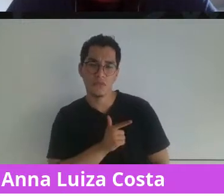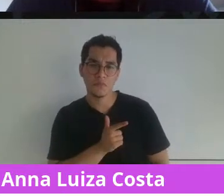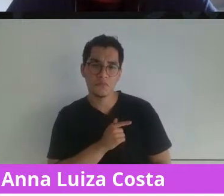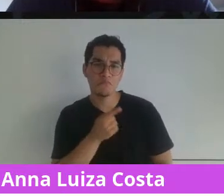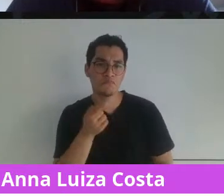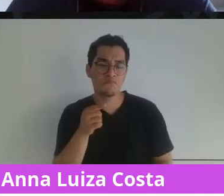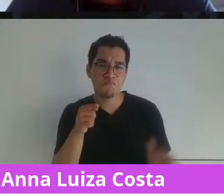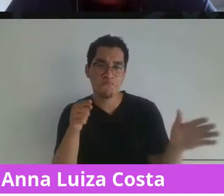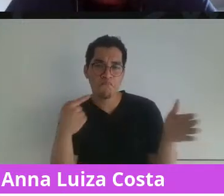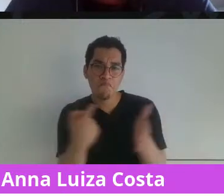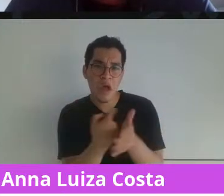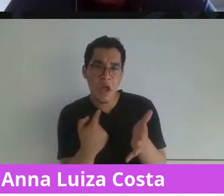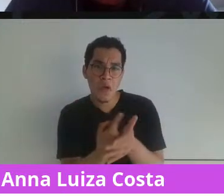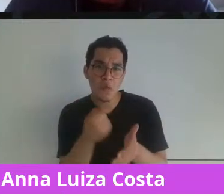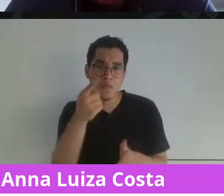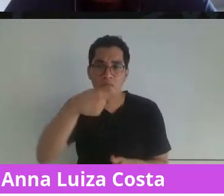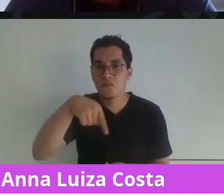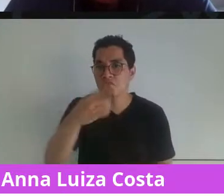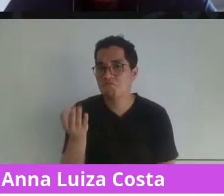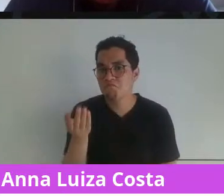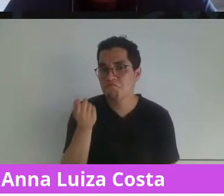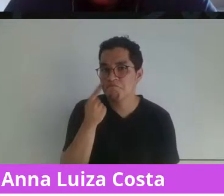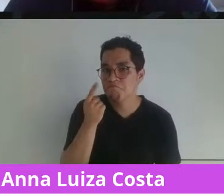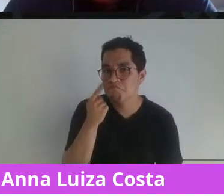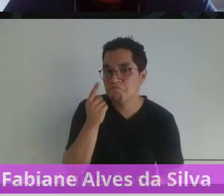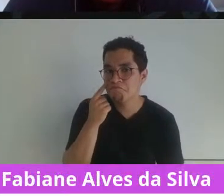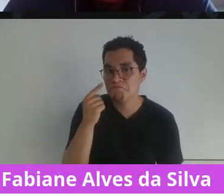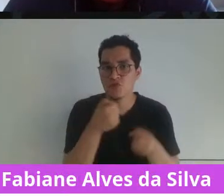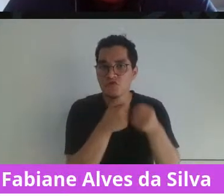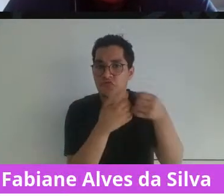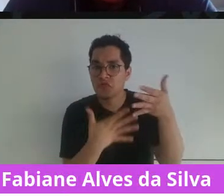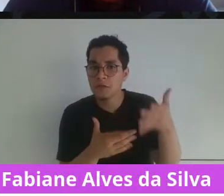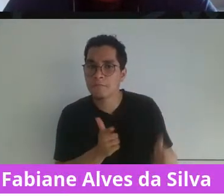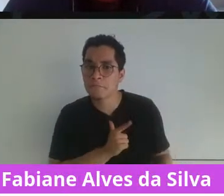para a professora no chat?